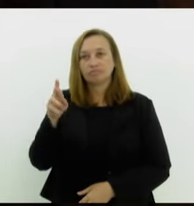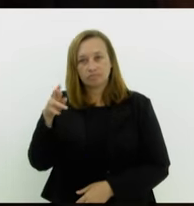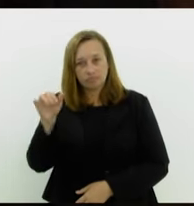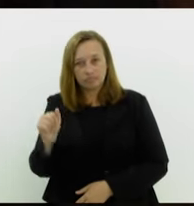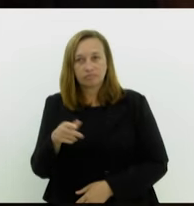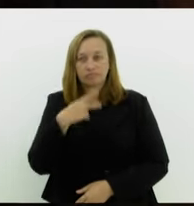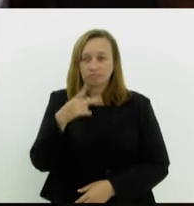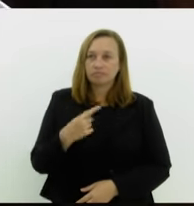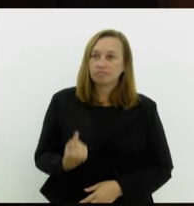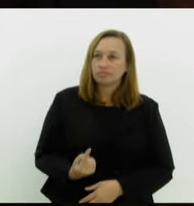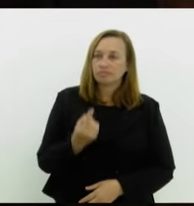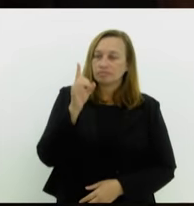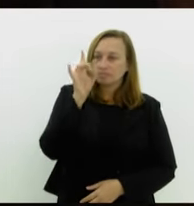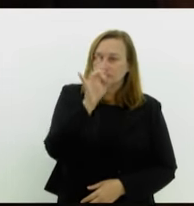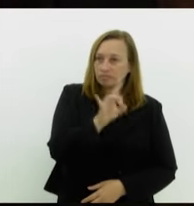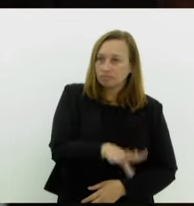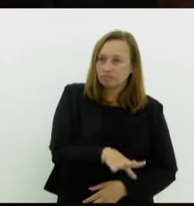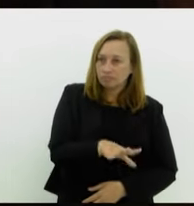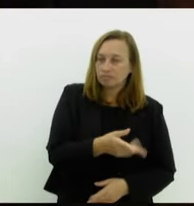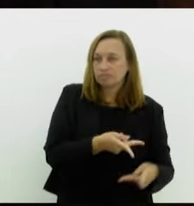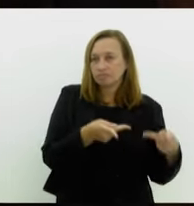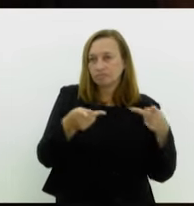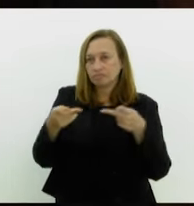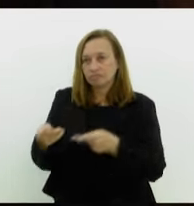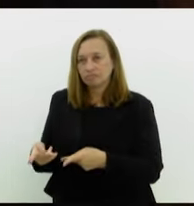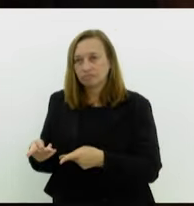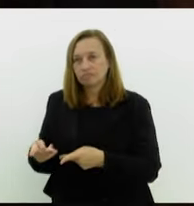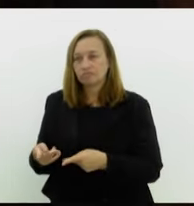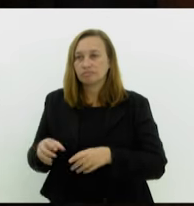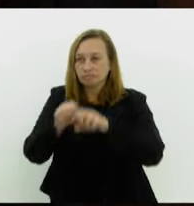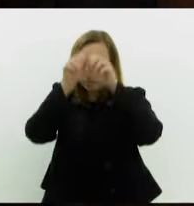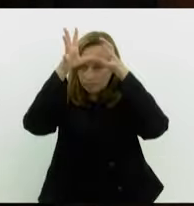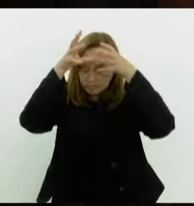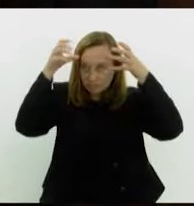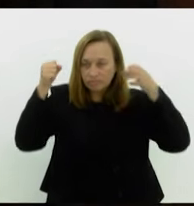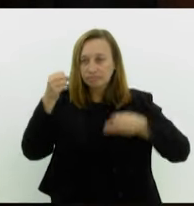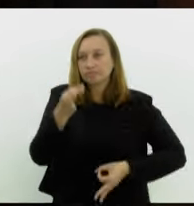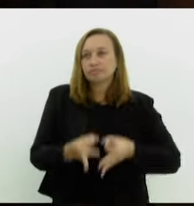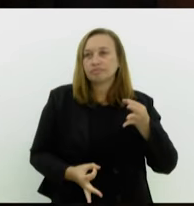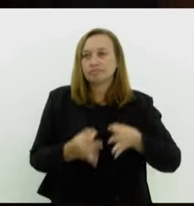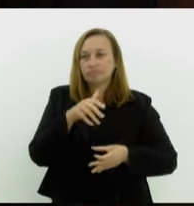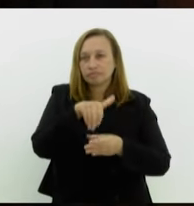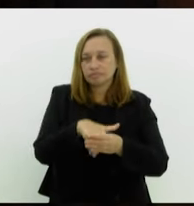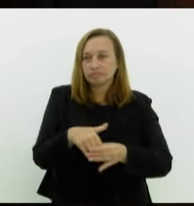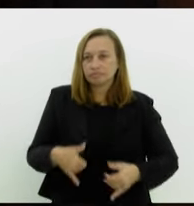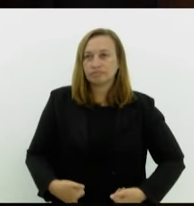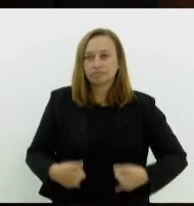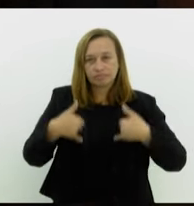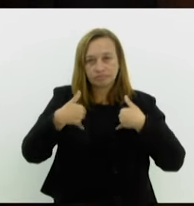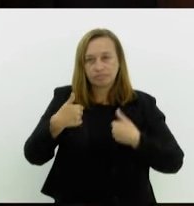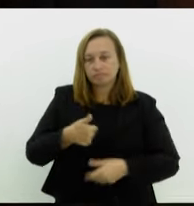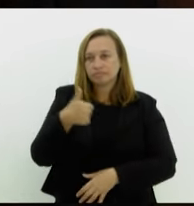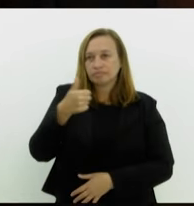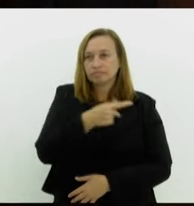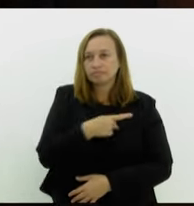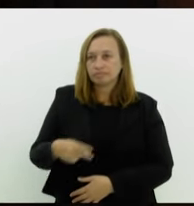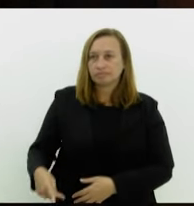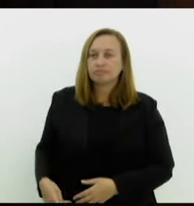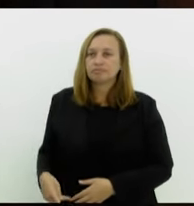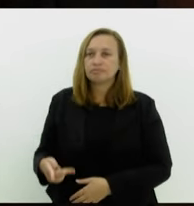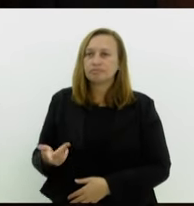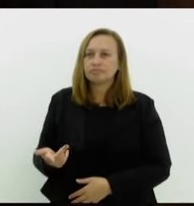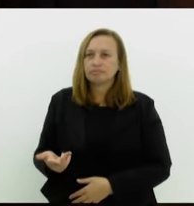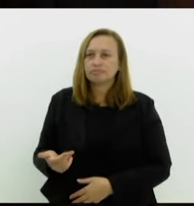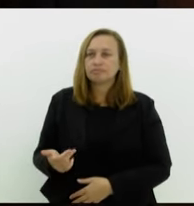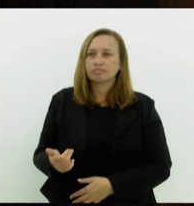dizendo que uma das últimas visitas que recebi no Tribunal Superior Eleitoral e tive a honra de ser a primeira mulher jurista a